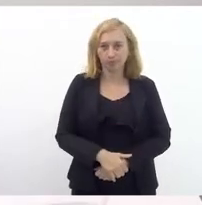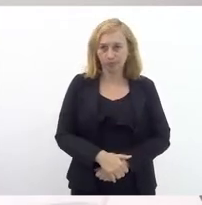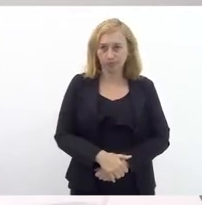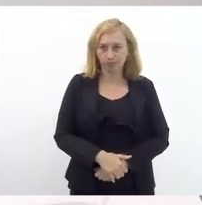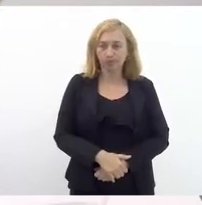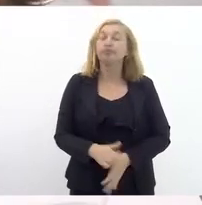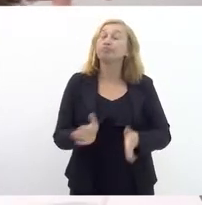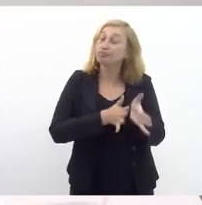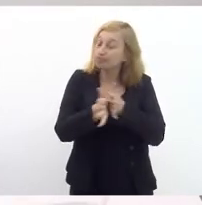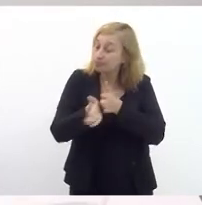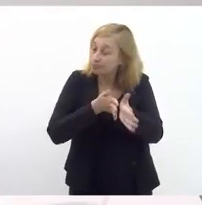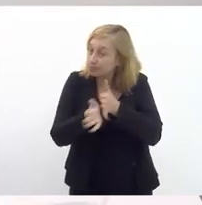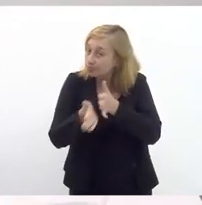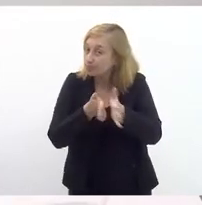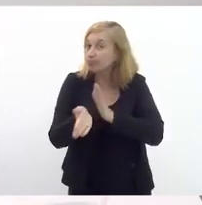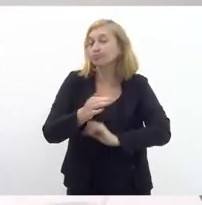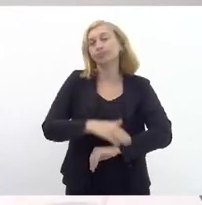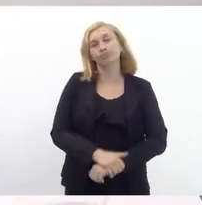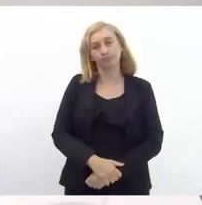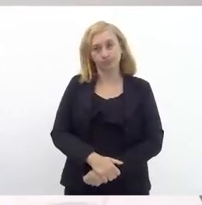De acessibilidade...